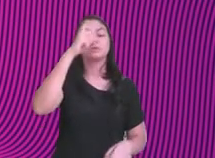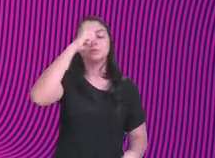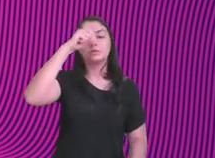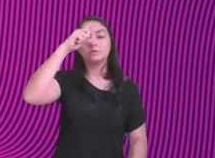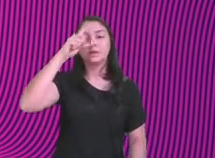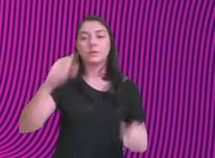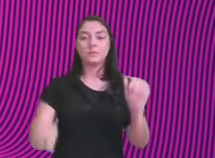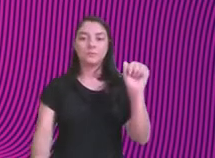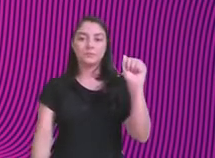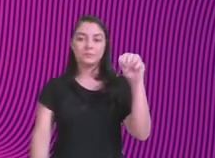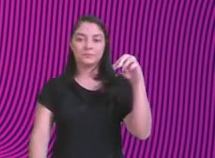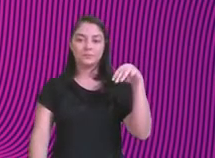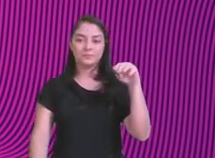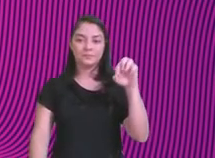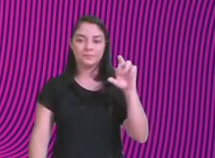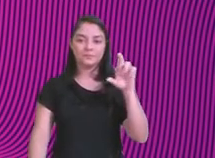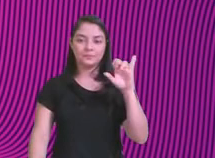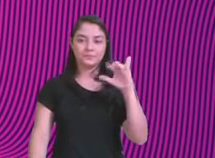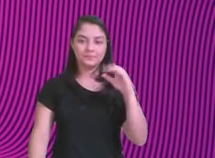hoje, compondo esse painel.